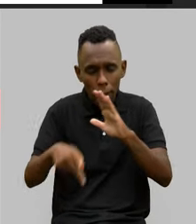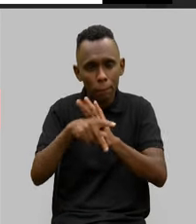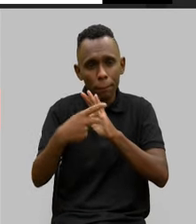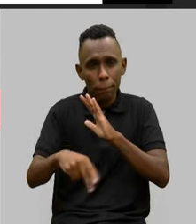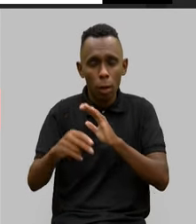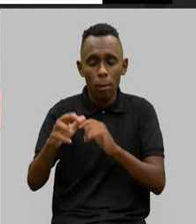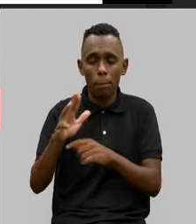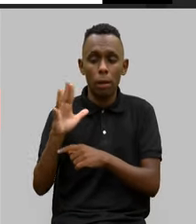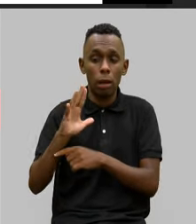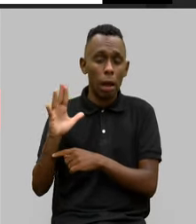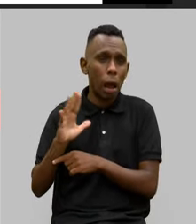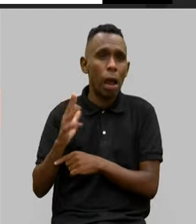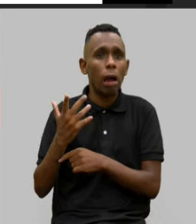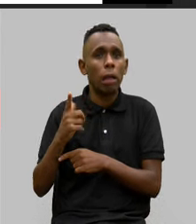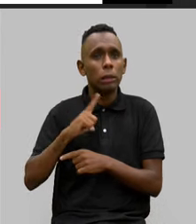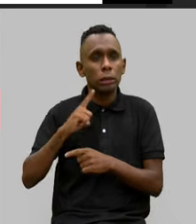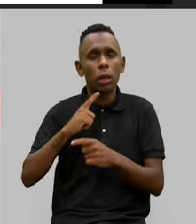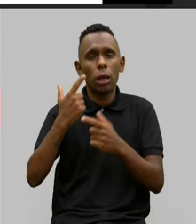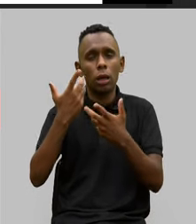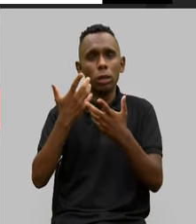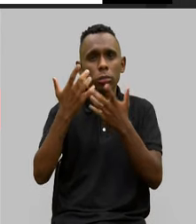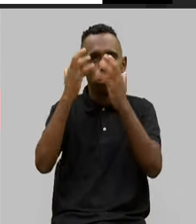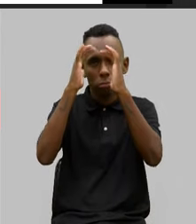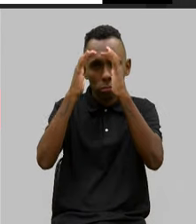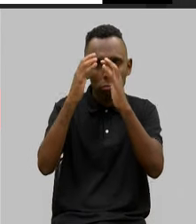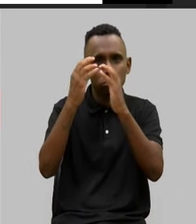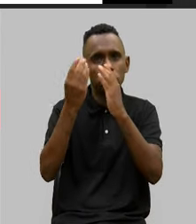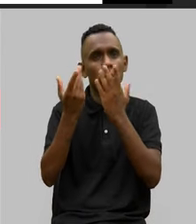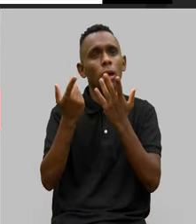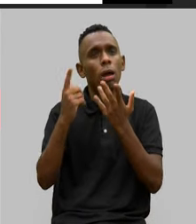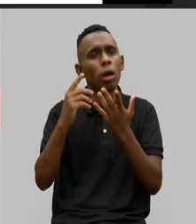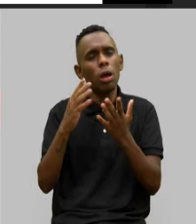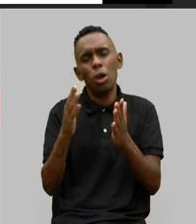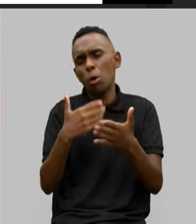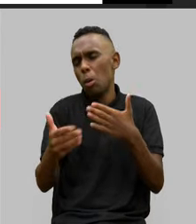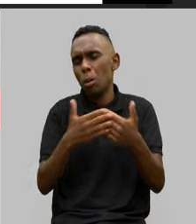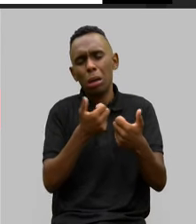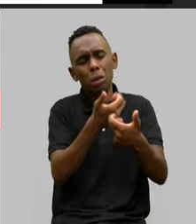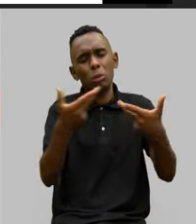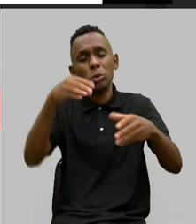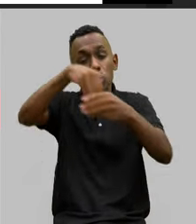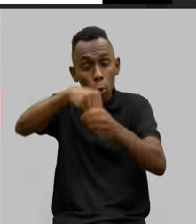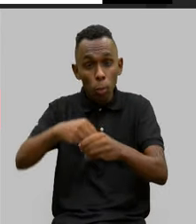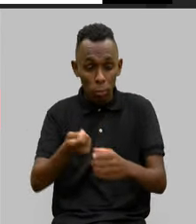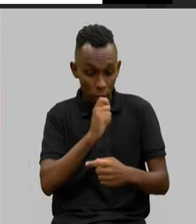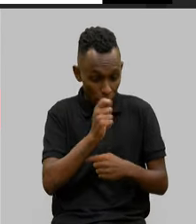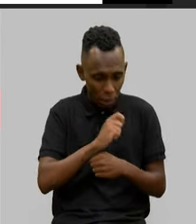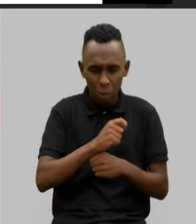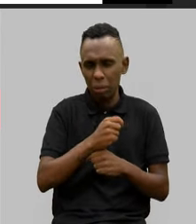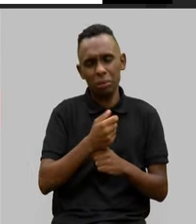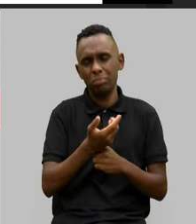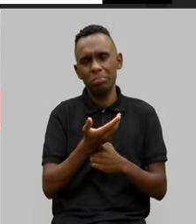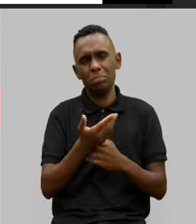população desaprova eh qualquer coisa que seja relacionada à maconha eh